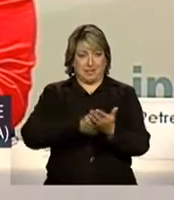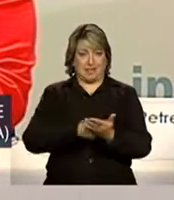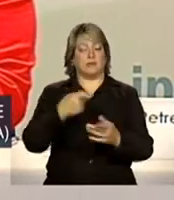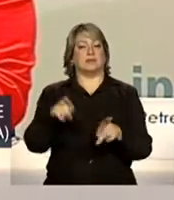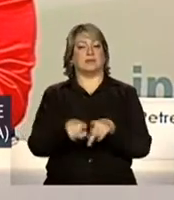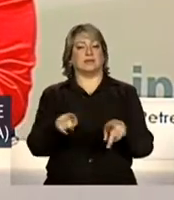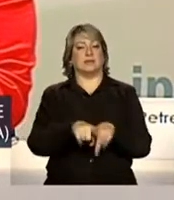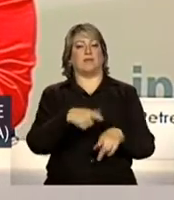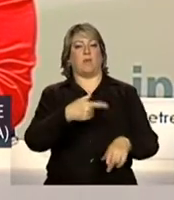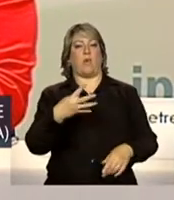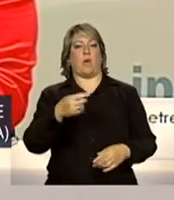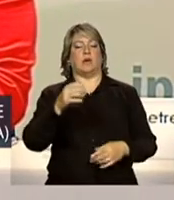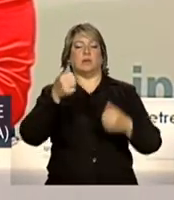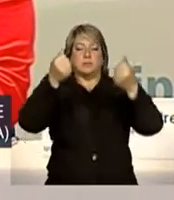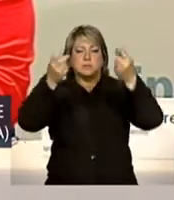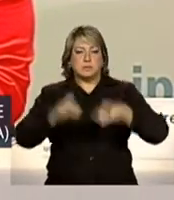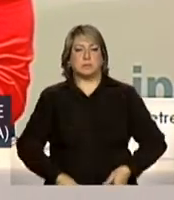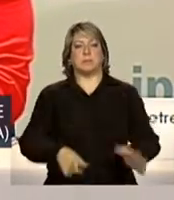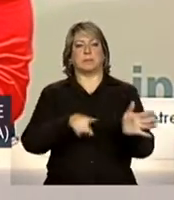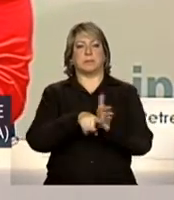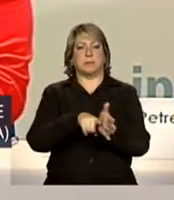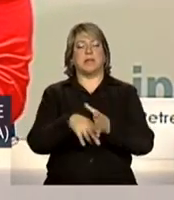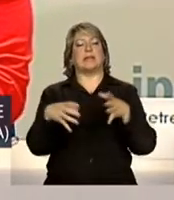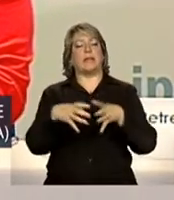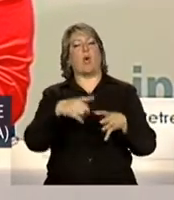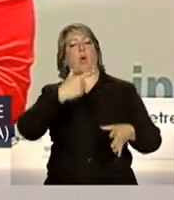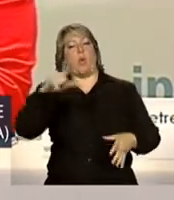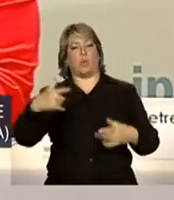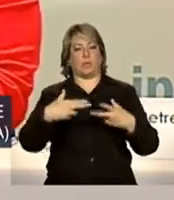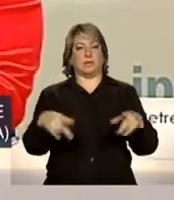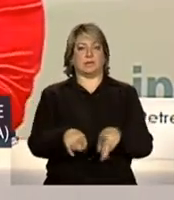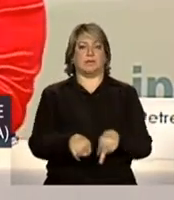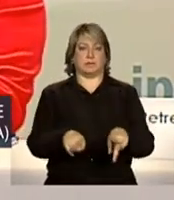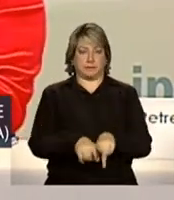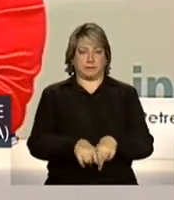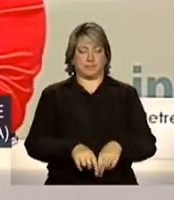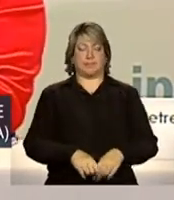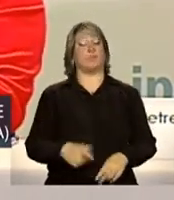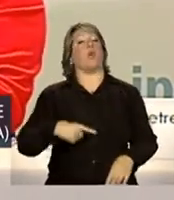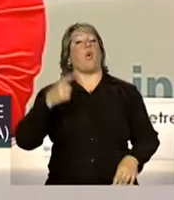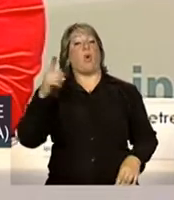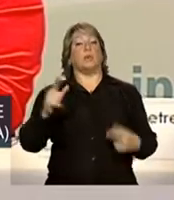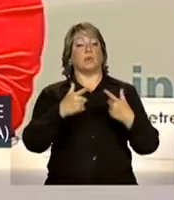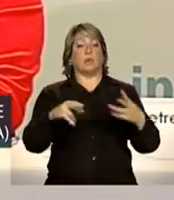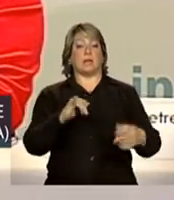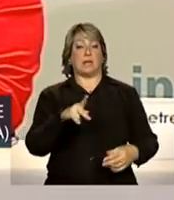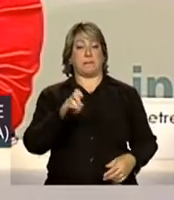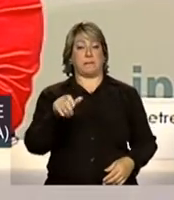pesquisa, dentre outras produções. Outro novo posicionamento do IPEA